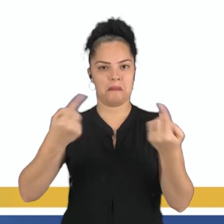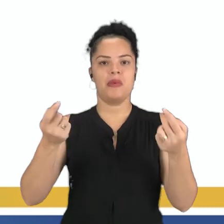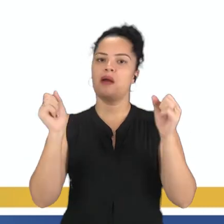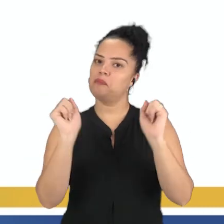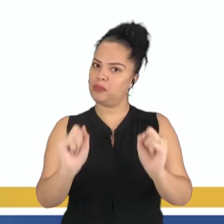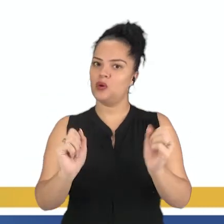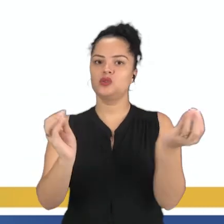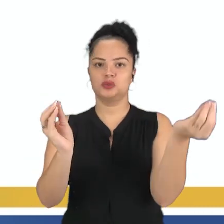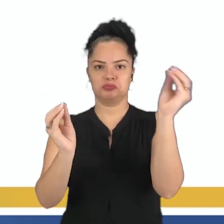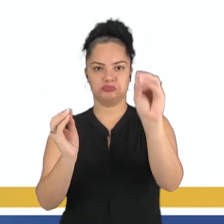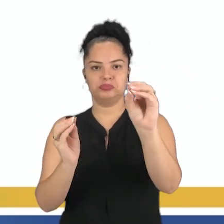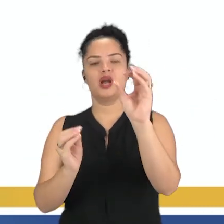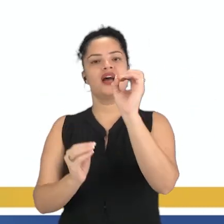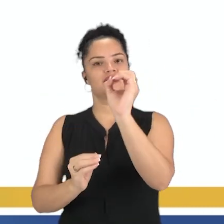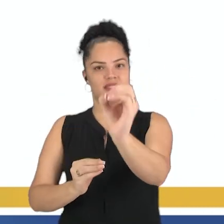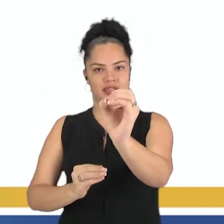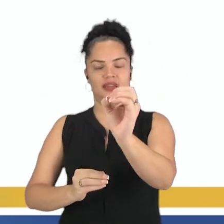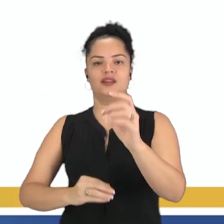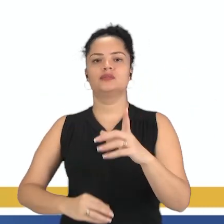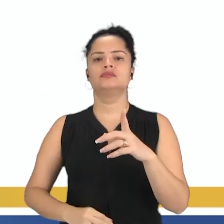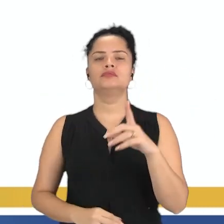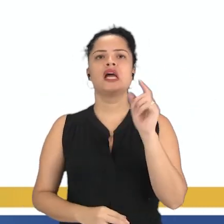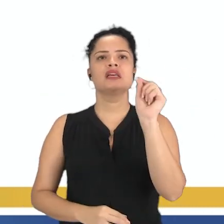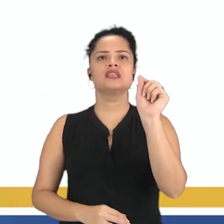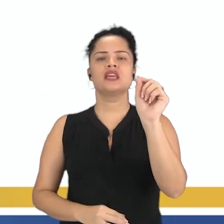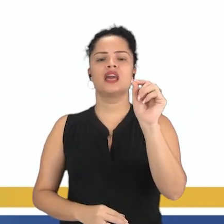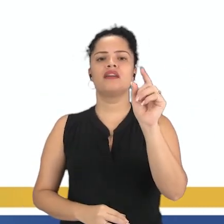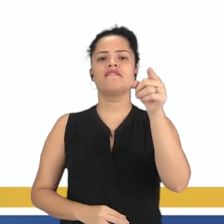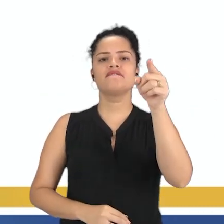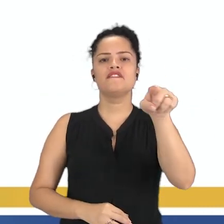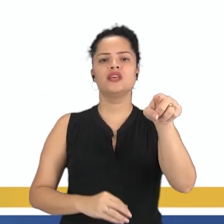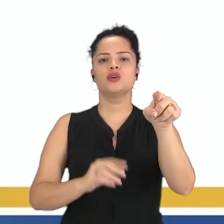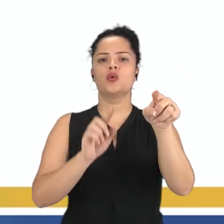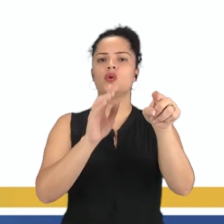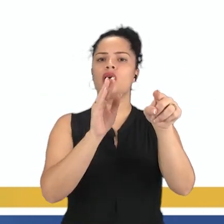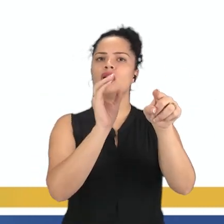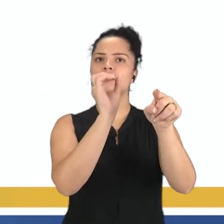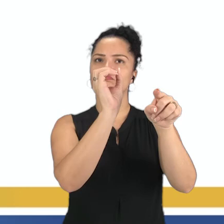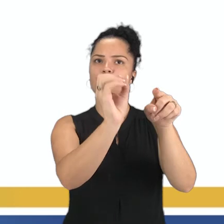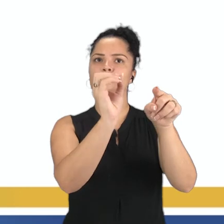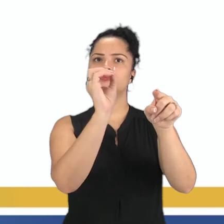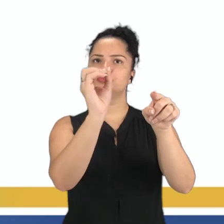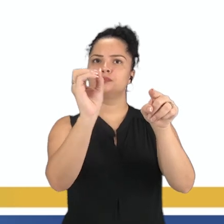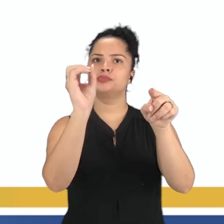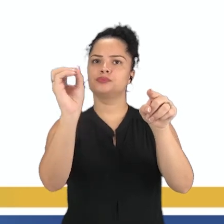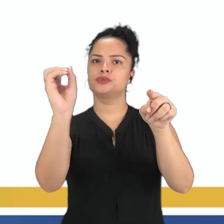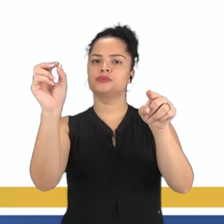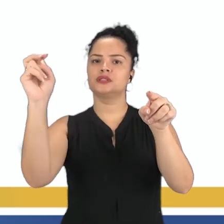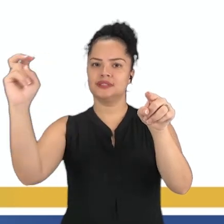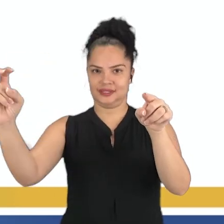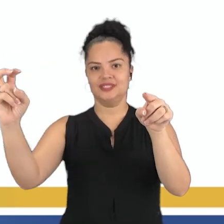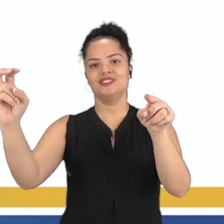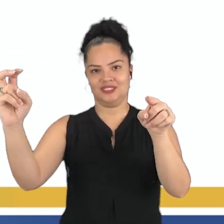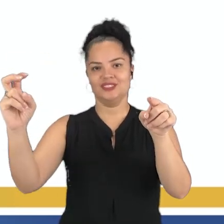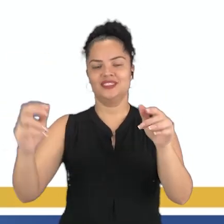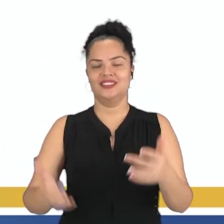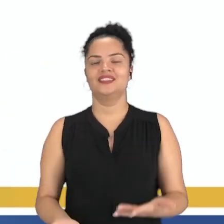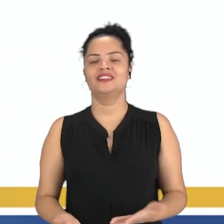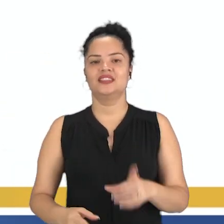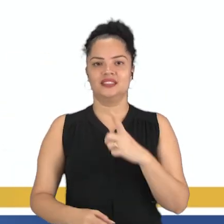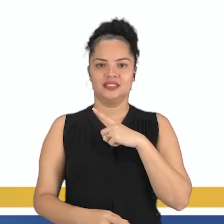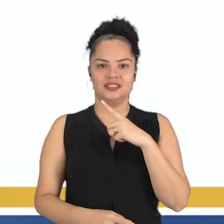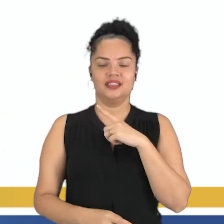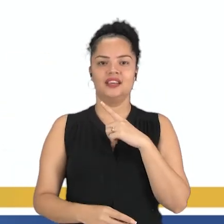quiser. Bom, quem tem mais casas decimais após a vírgula? O 2 ou o segundo ali? É claro que o segundo, né? Ele tem